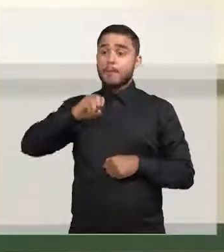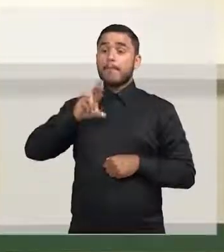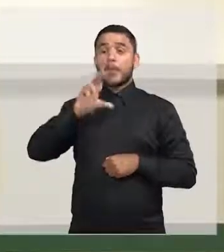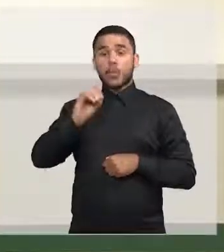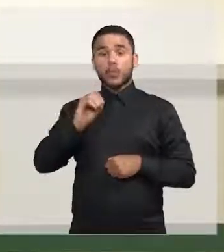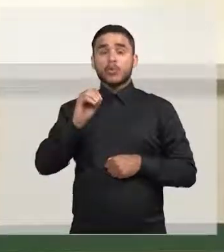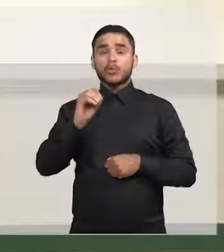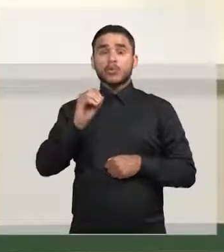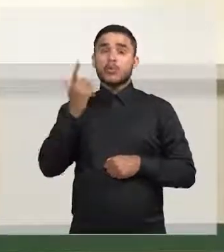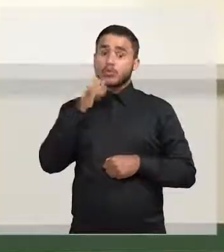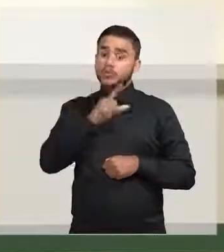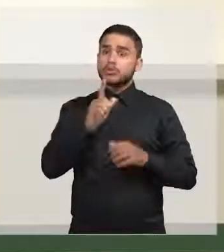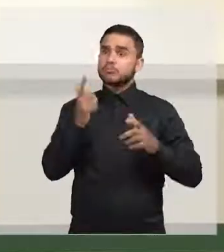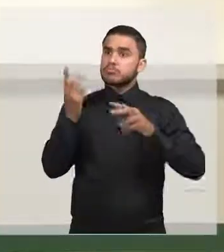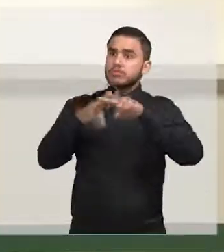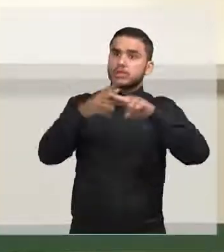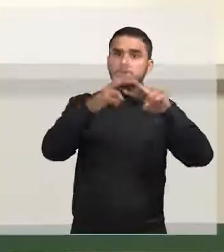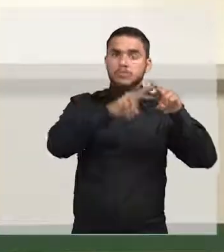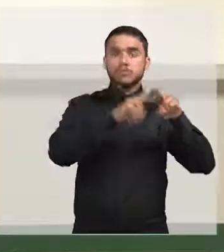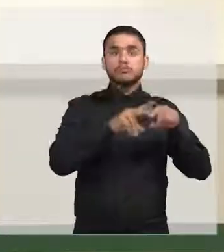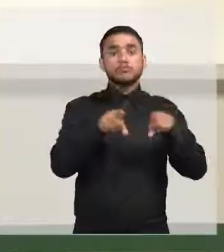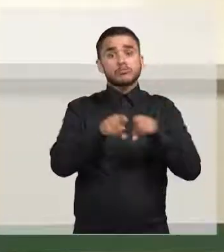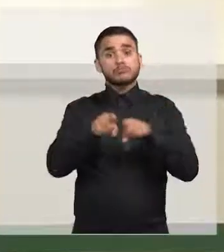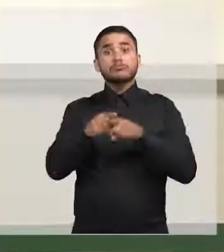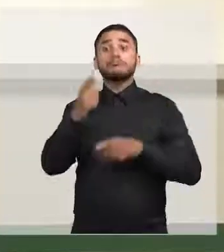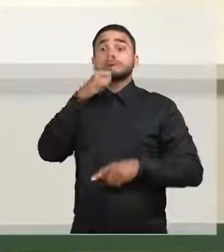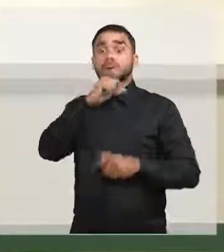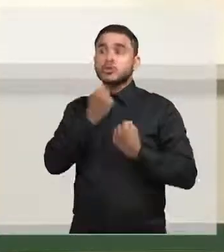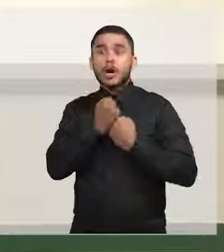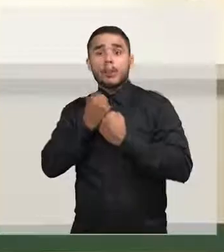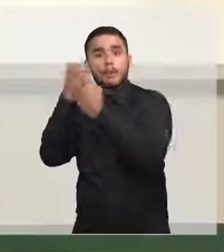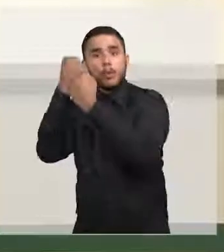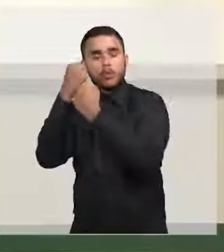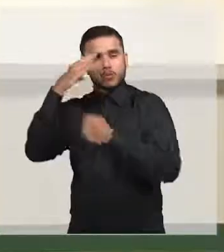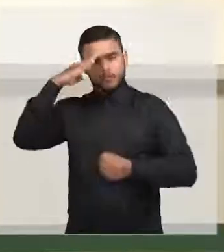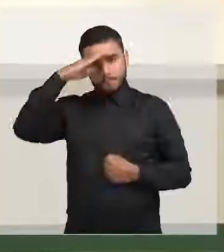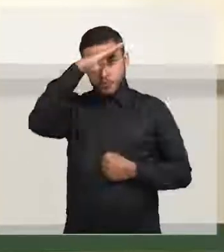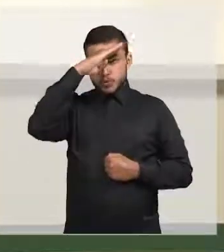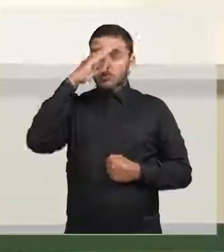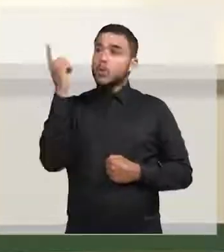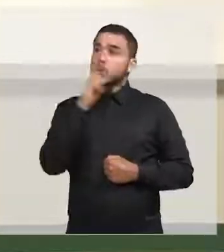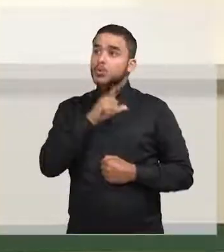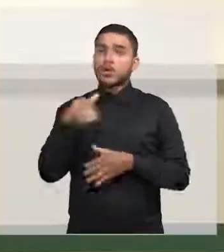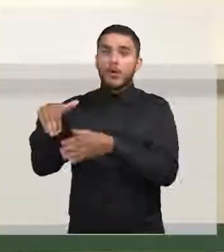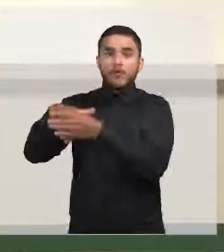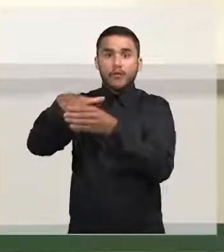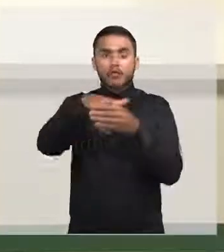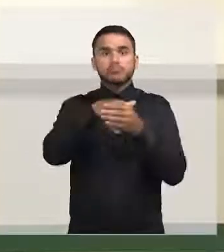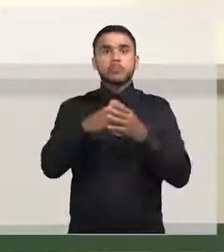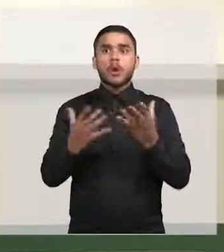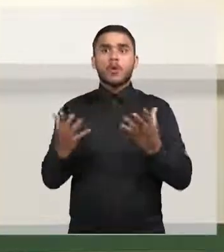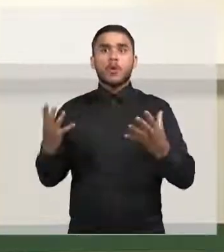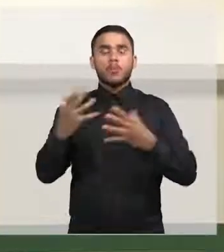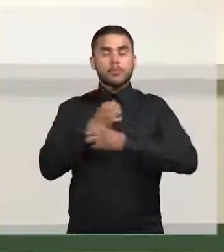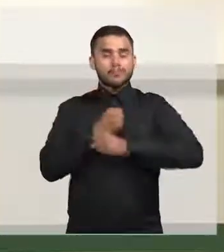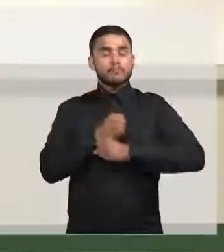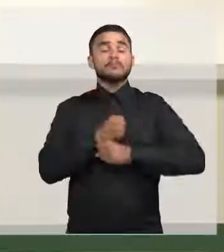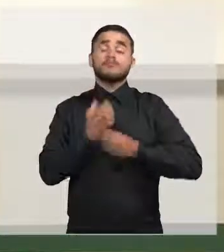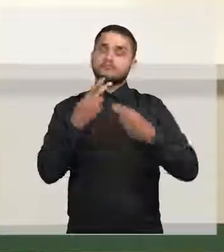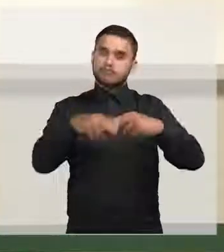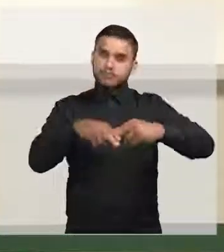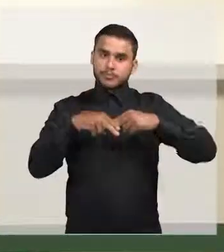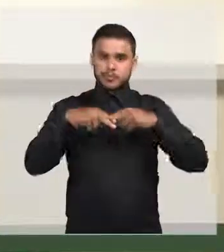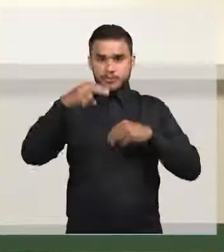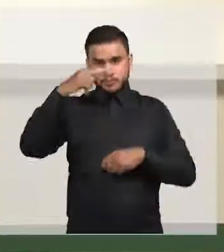assassinado. Mas tu viu um lado... Que foi assassinado. Mas deixa eu ler o lado negativo disso, cara. O lado negativo disso é que a justiça estava sendo usada com